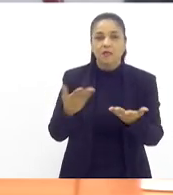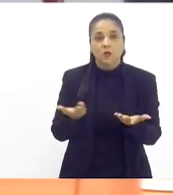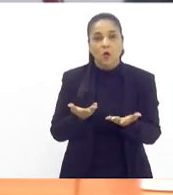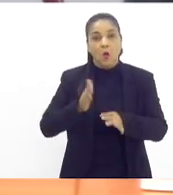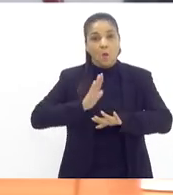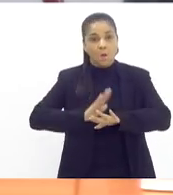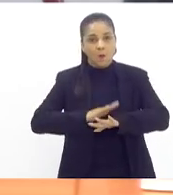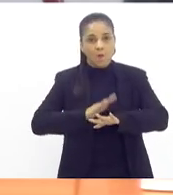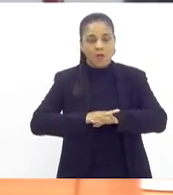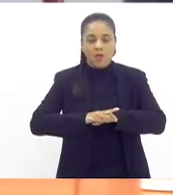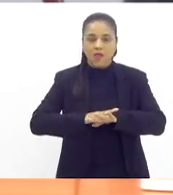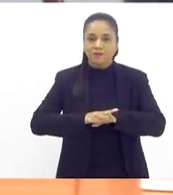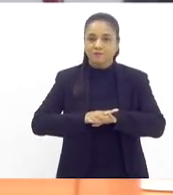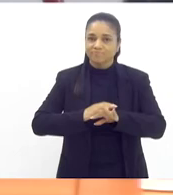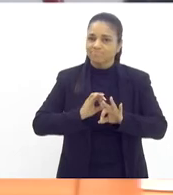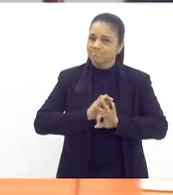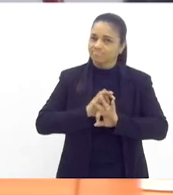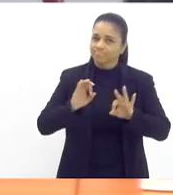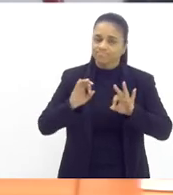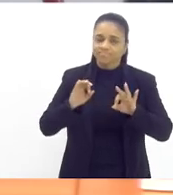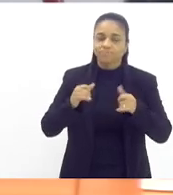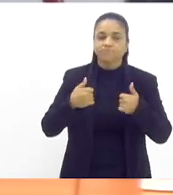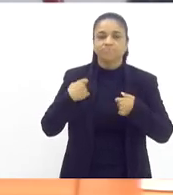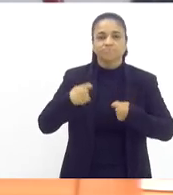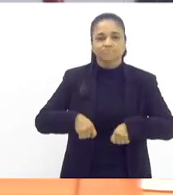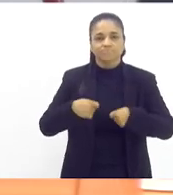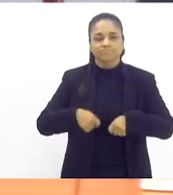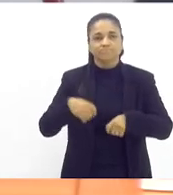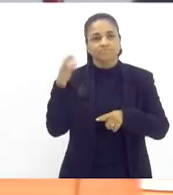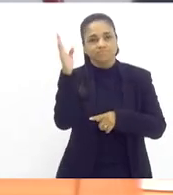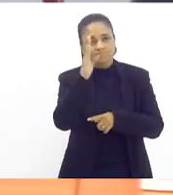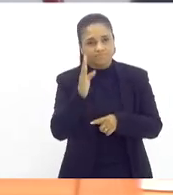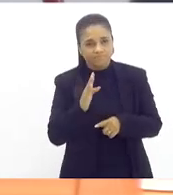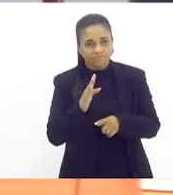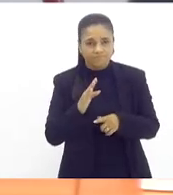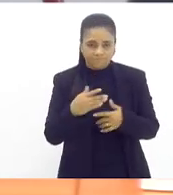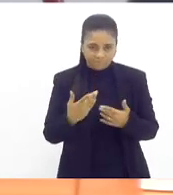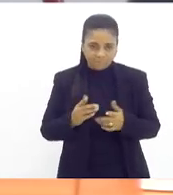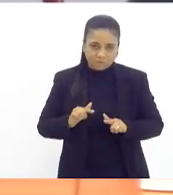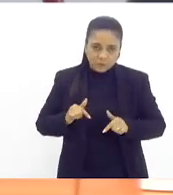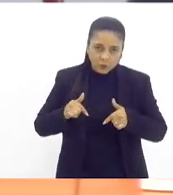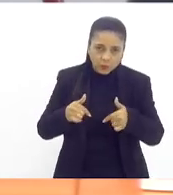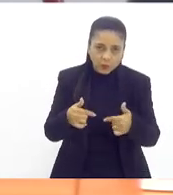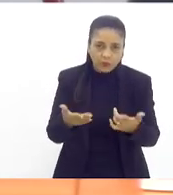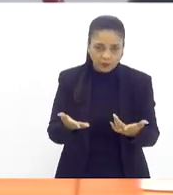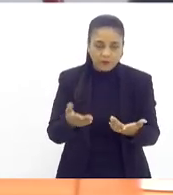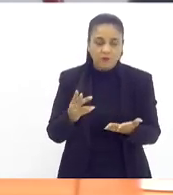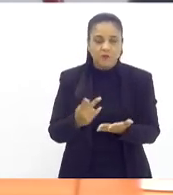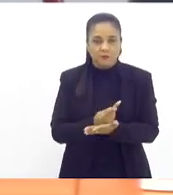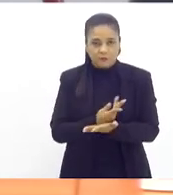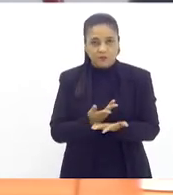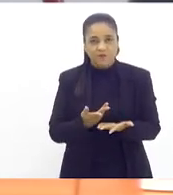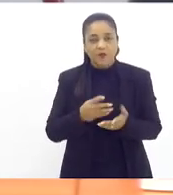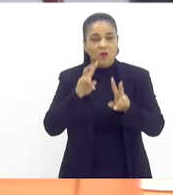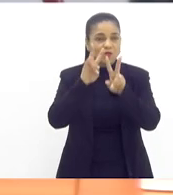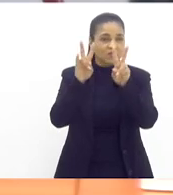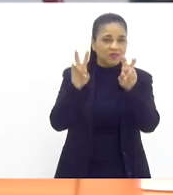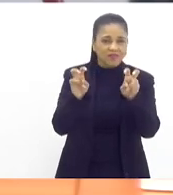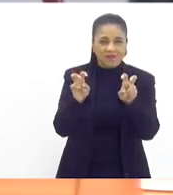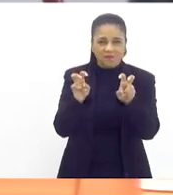que essa necessidade do país possa acontecer. Né? E obviamente, é um tema